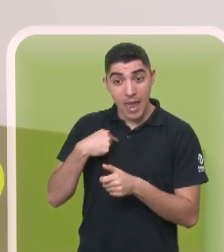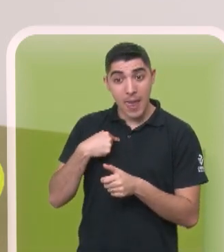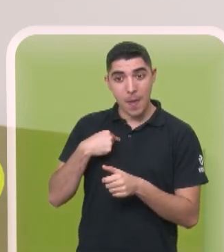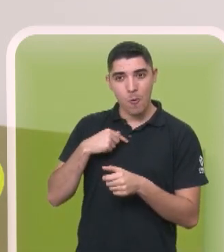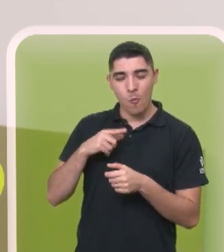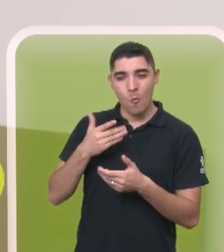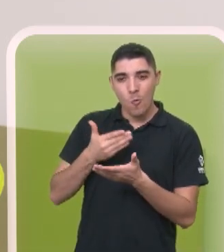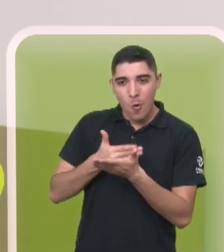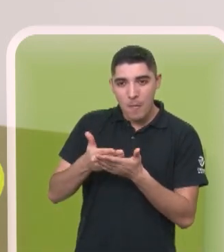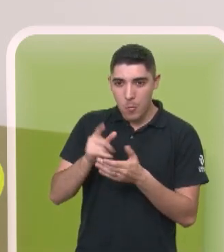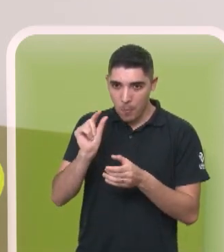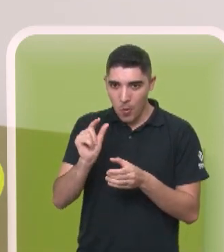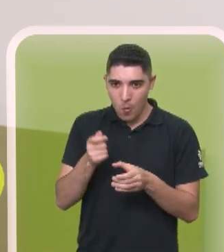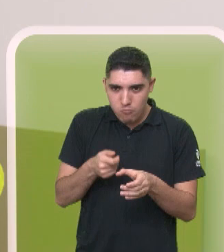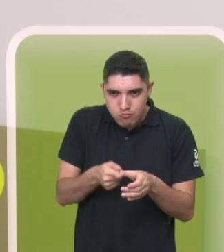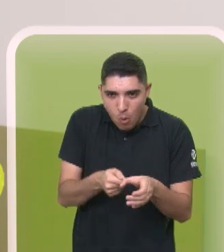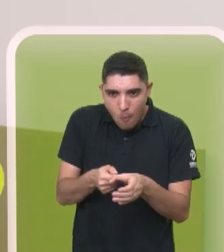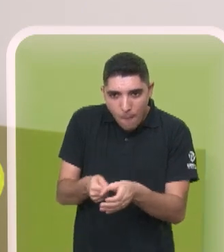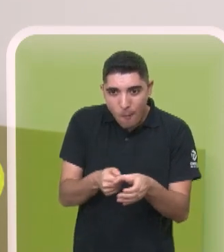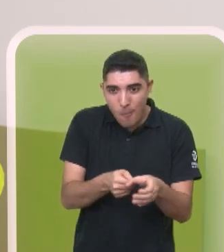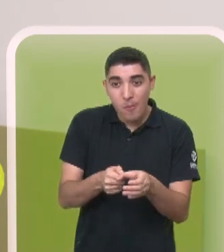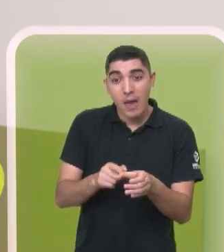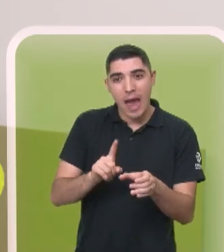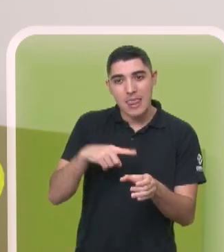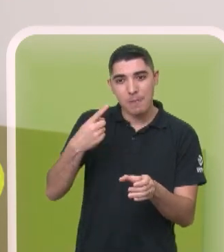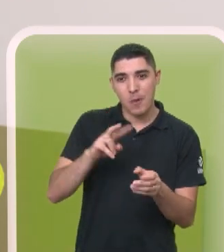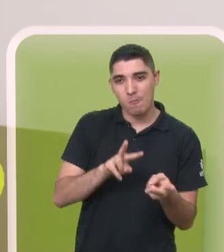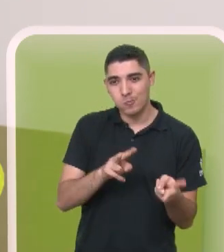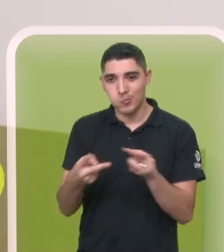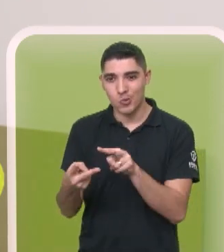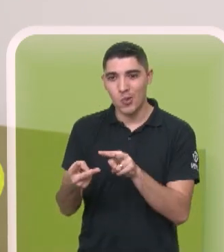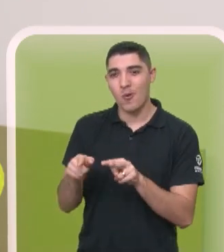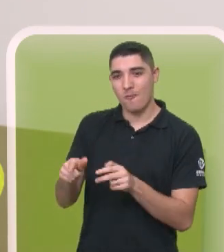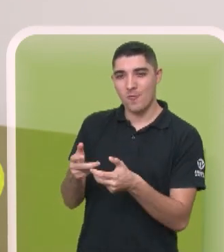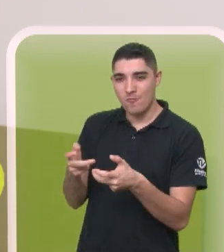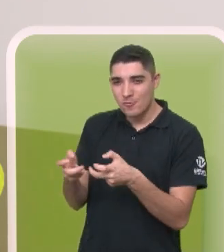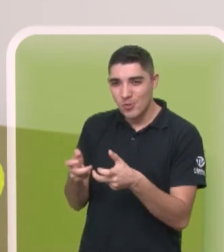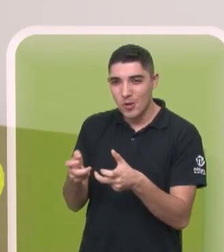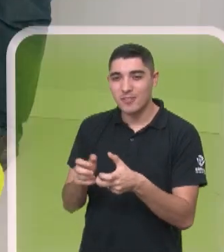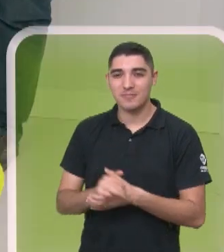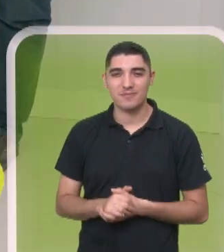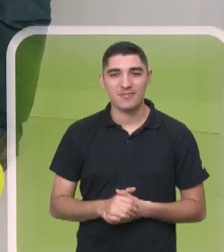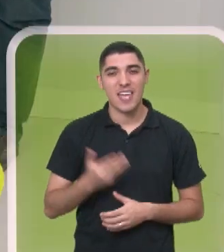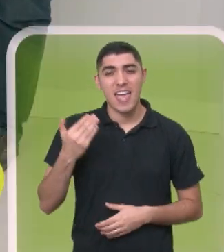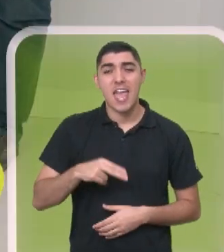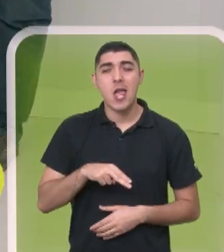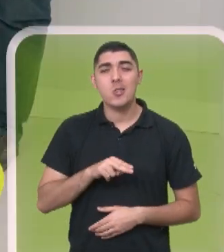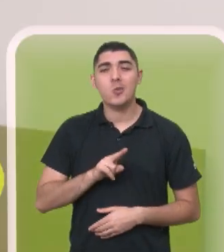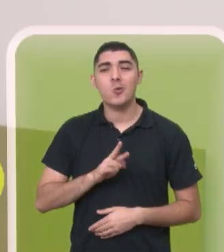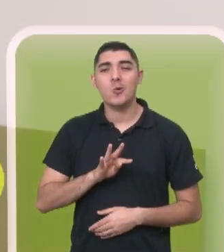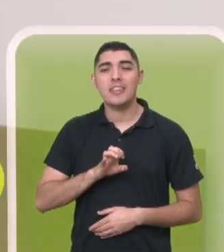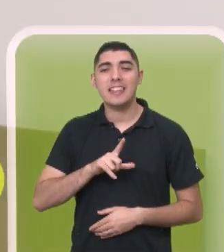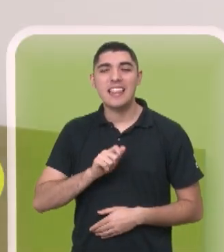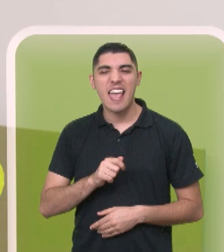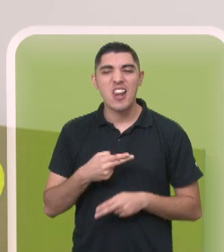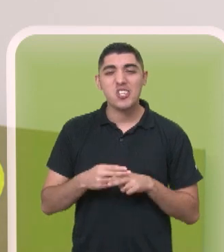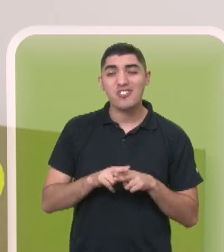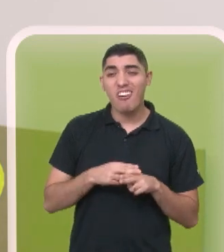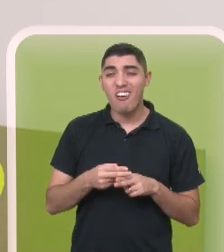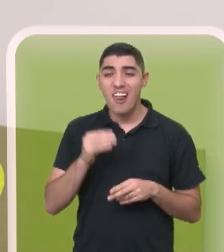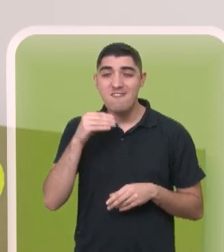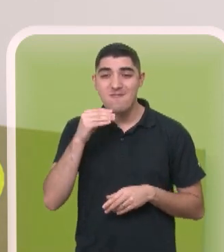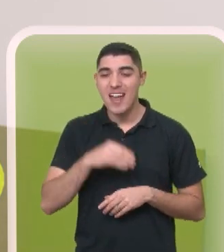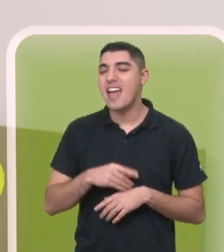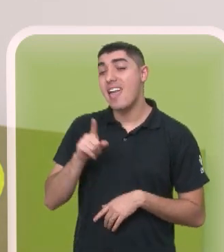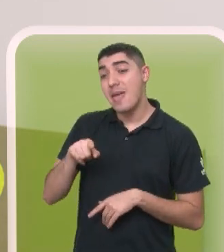eu joguei um pouquinho de futebol de botão, mas já passei pra transição do videogame, então... Nutella, né? É... Quase, mas é coisa de